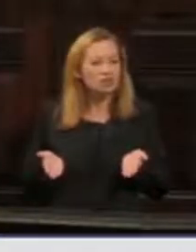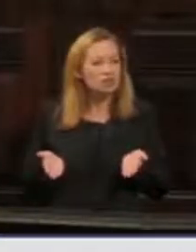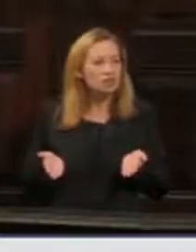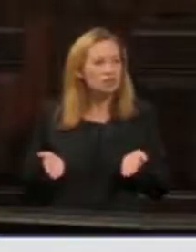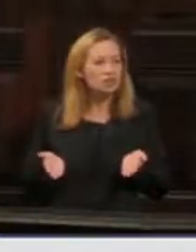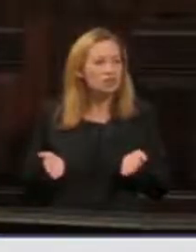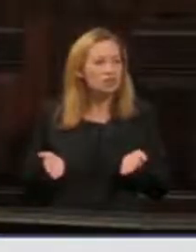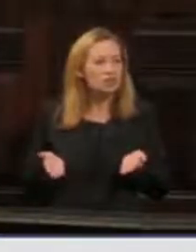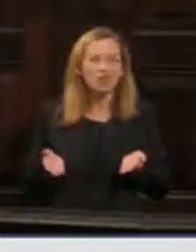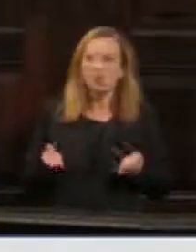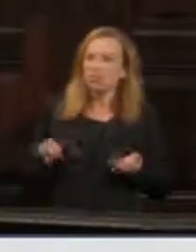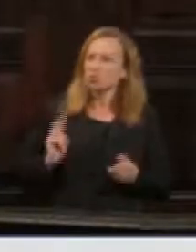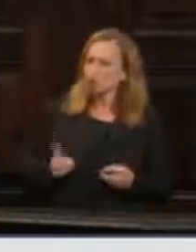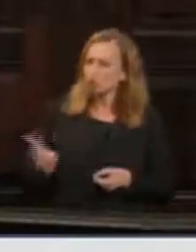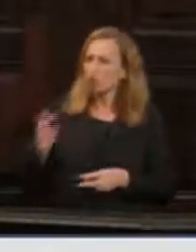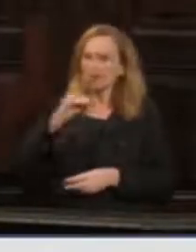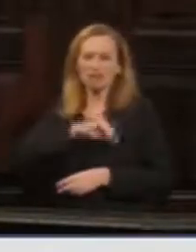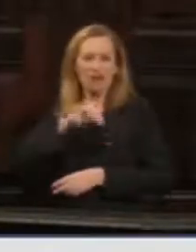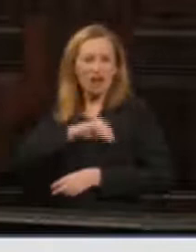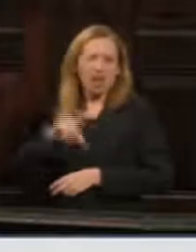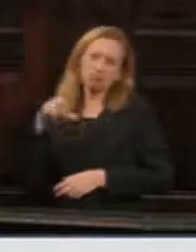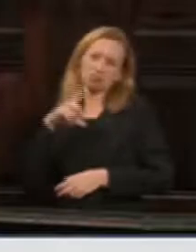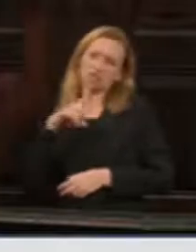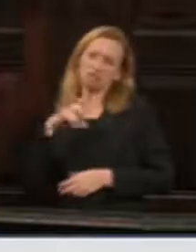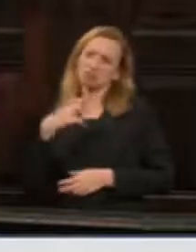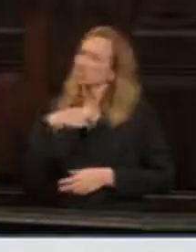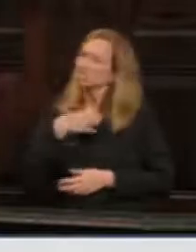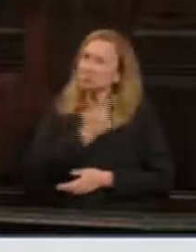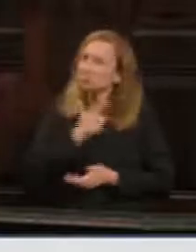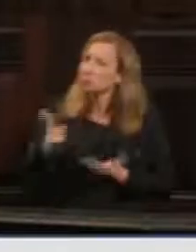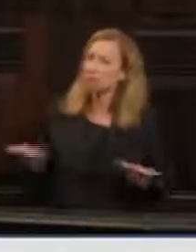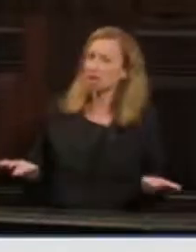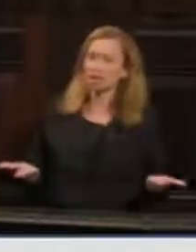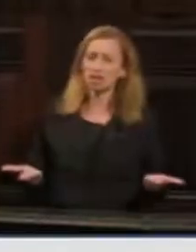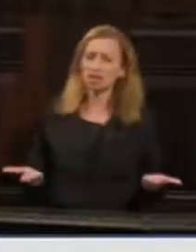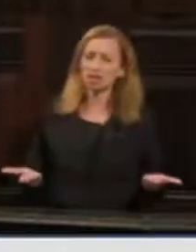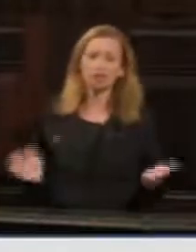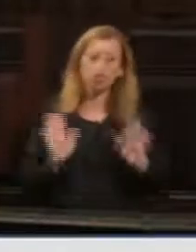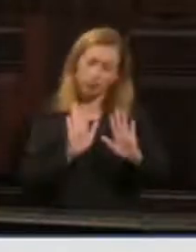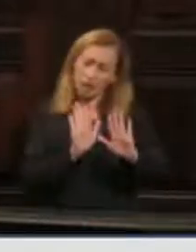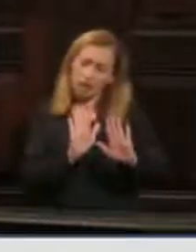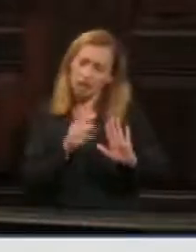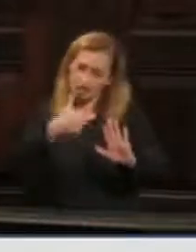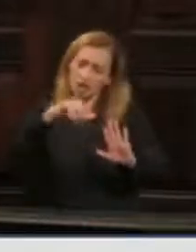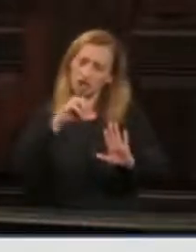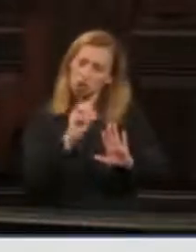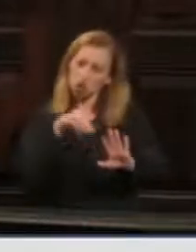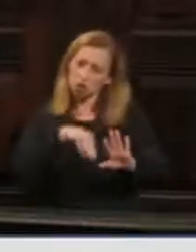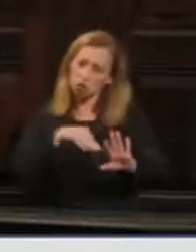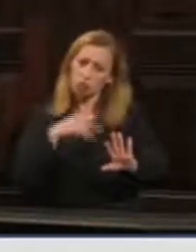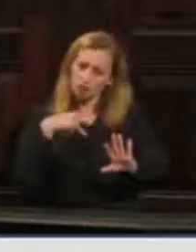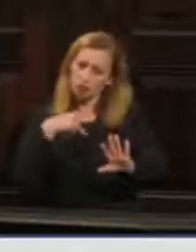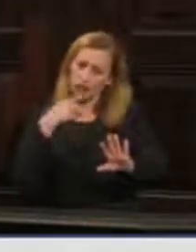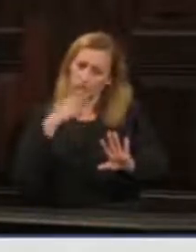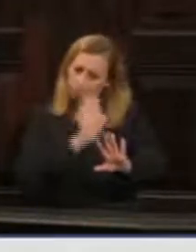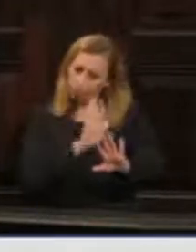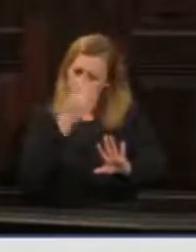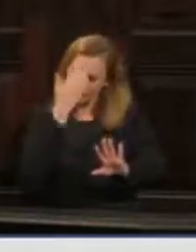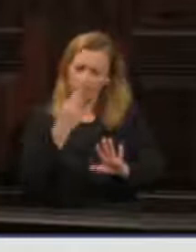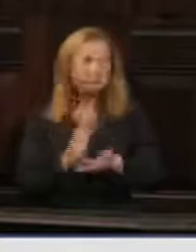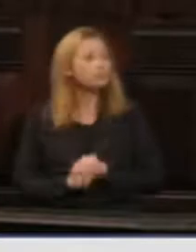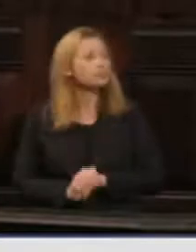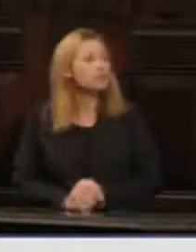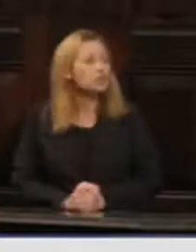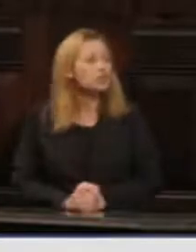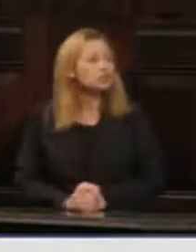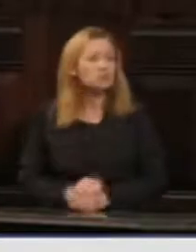com salários, isso não faz sentido algum para o nosso parlamento. Eu terminando, tenho 10 minutos para poder falar. Obrigado. Não faz sentido